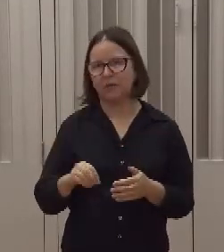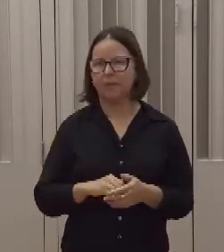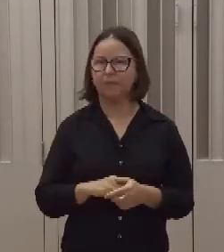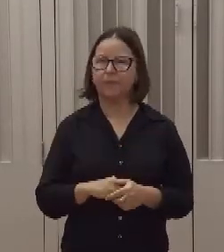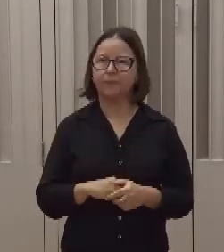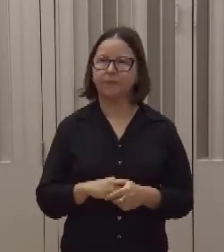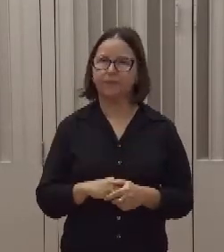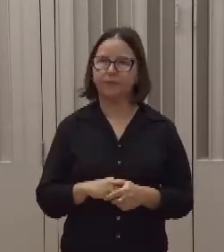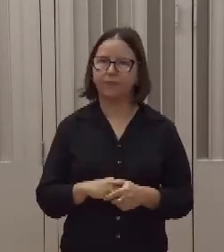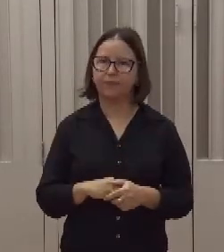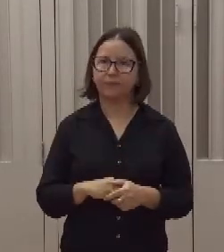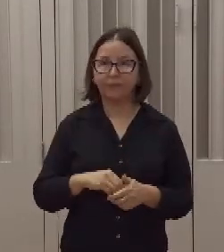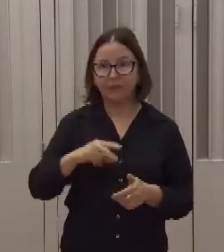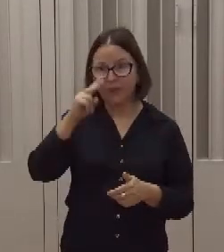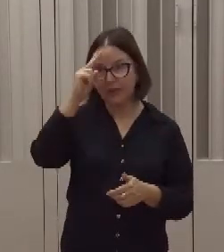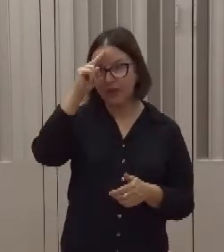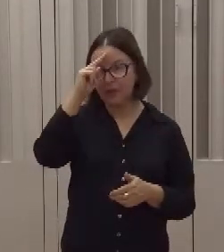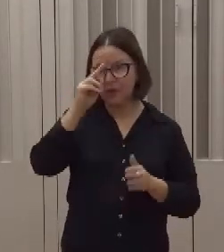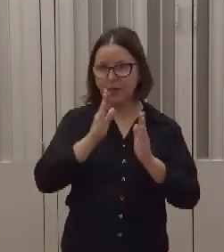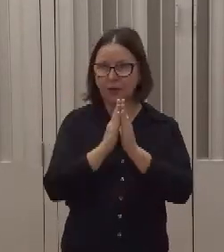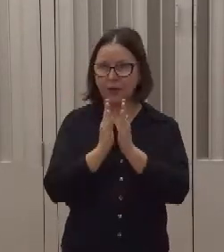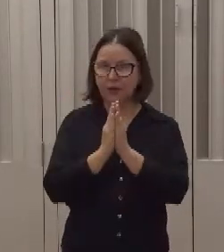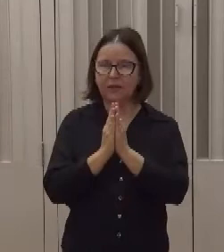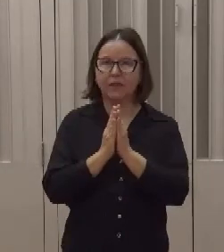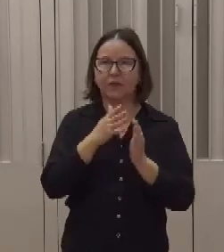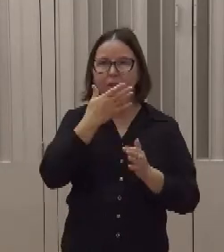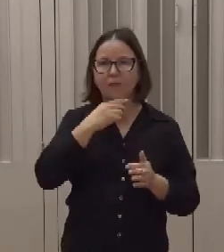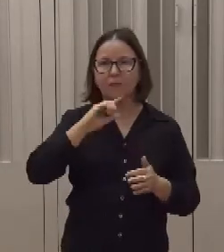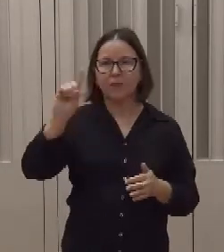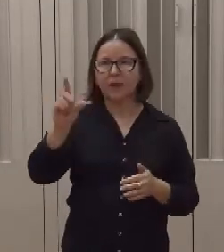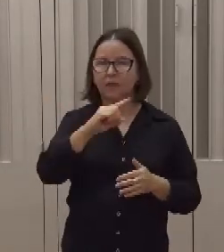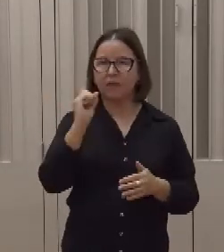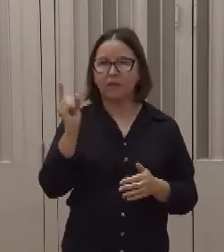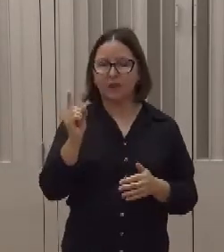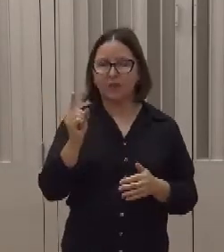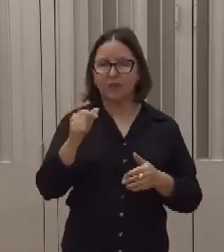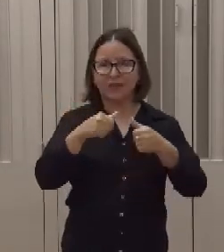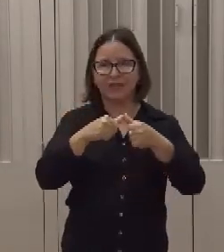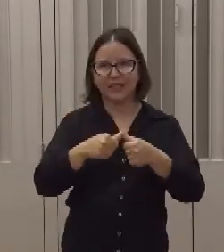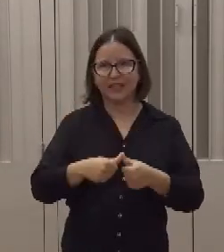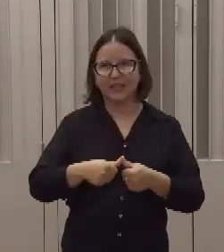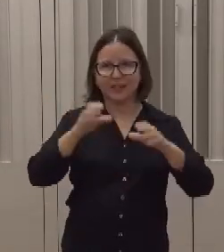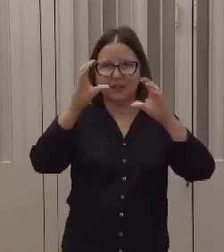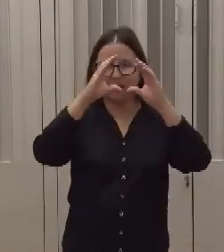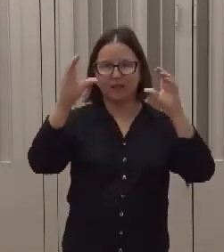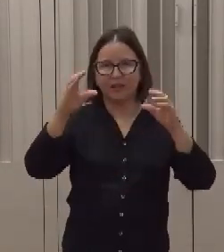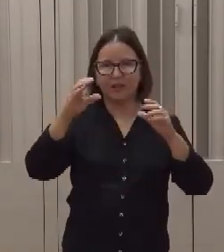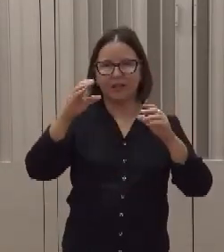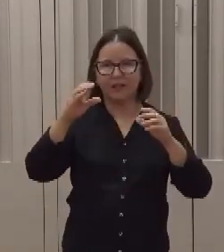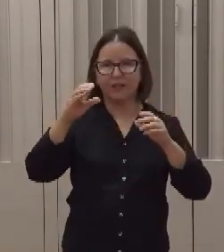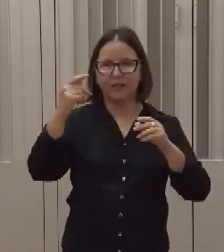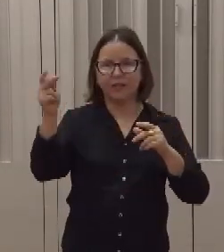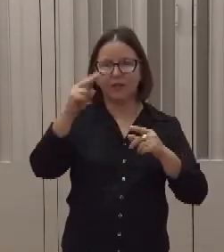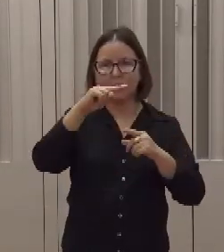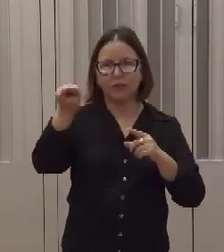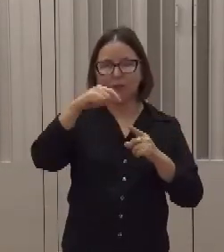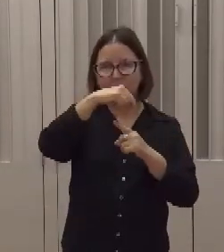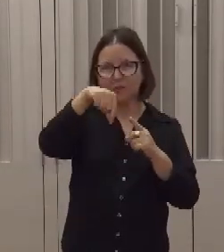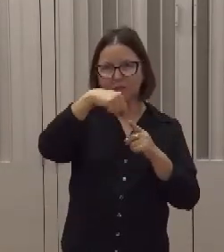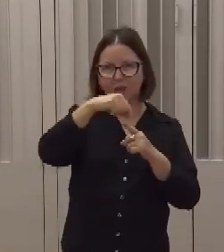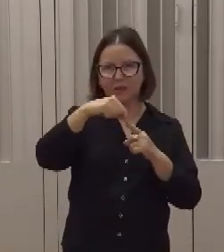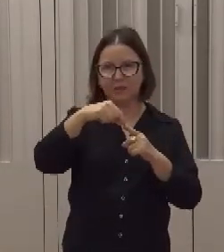Meus irmãos, lembrem-se da oração do Pai Nosso. Pai nosso que estais no céu, santificado seja o teu